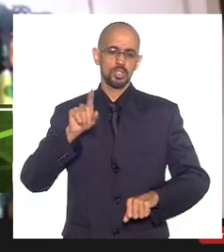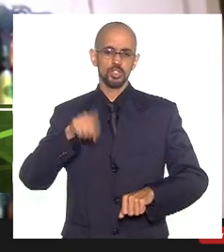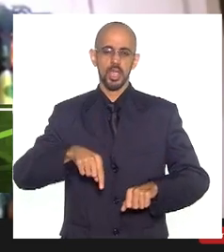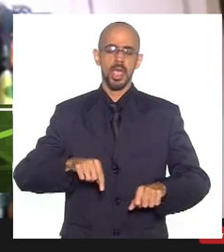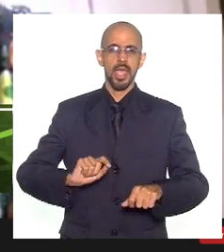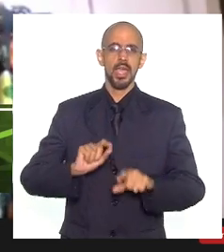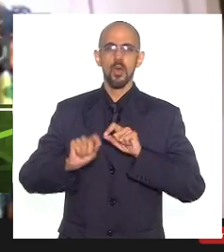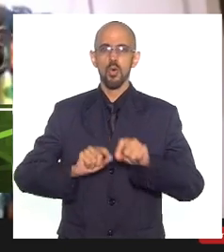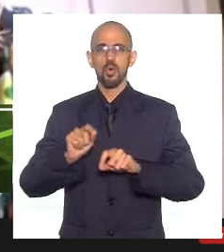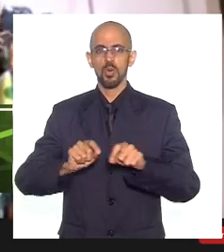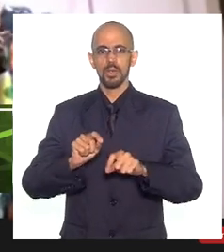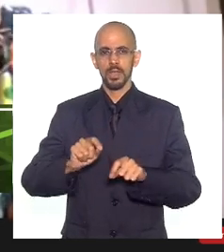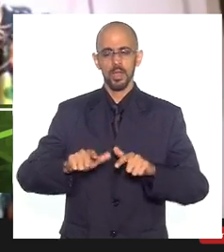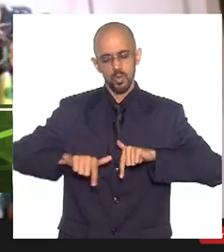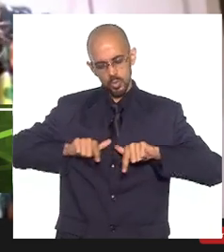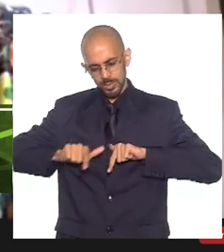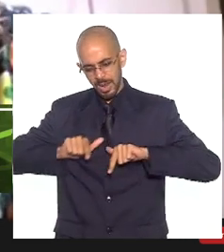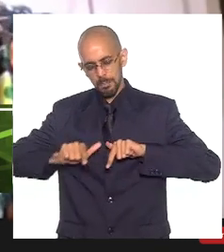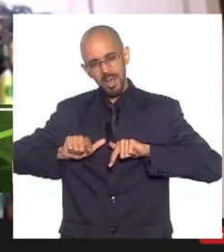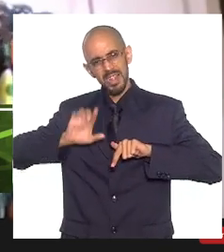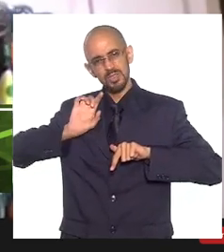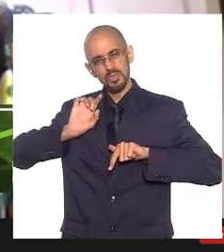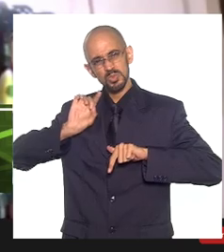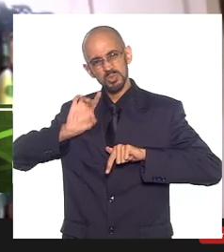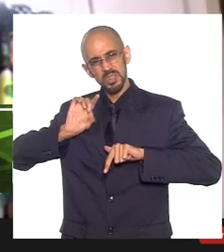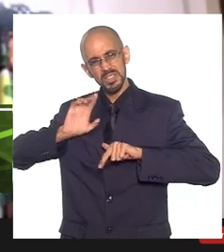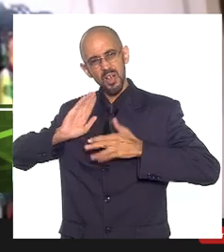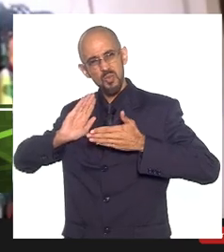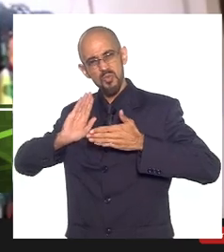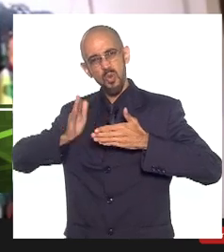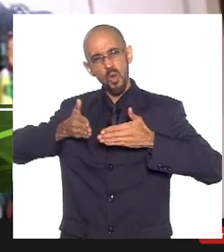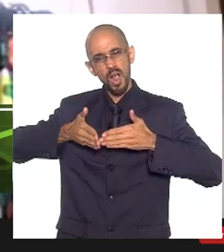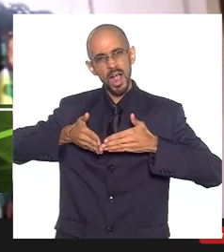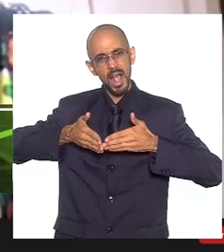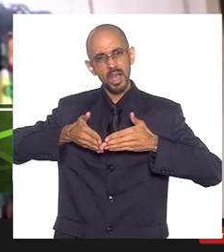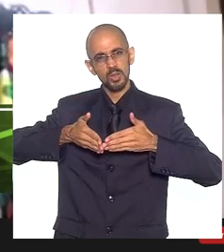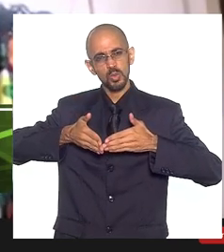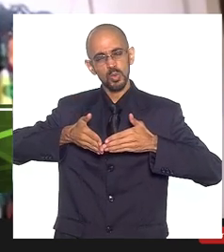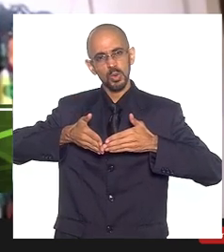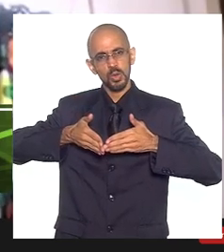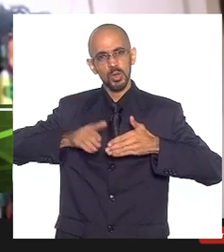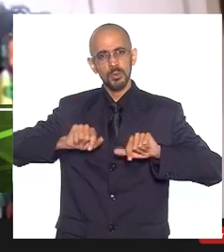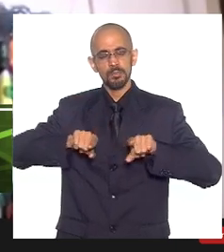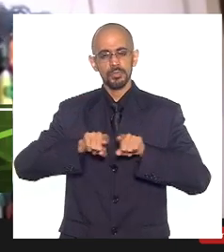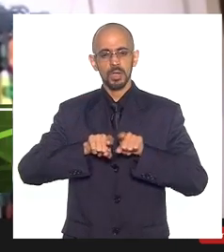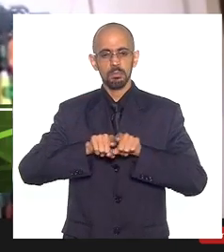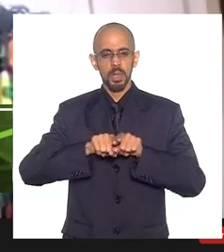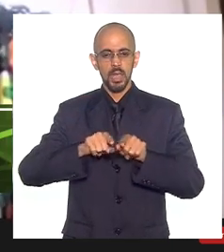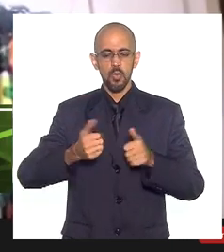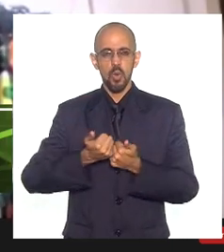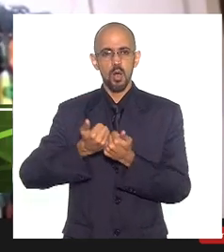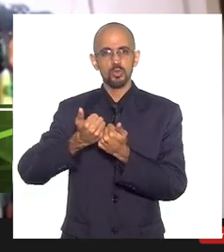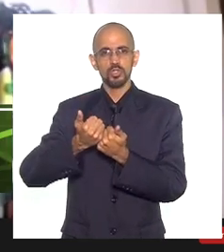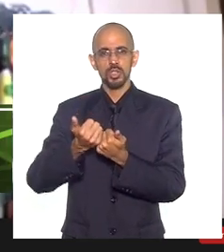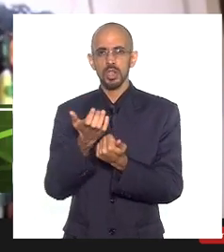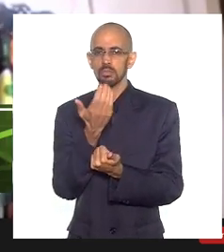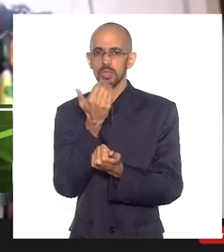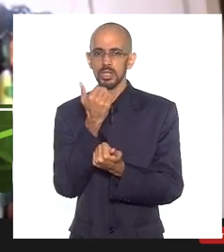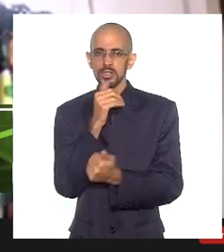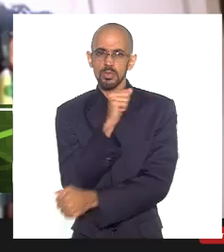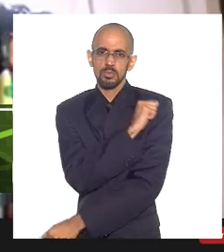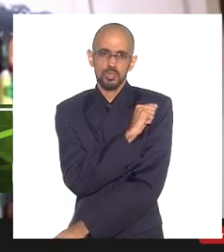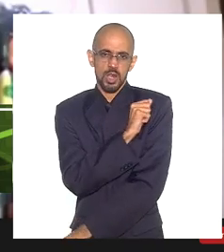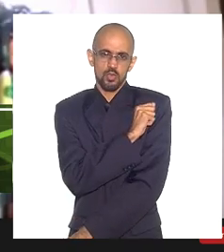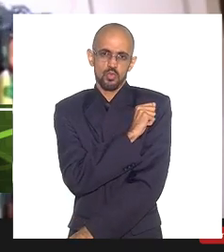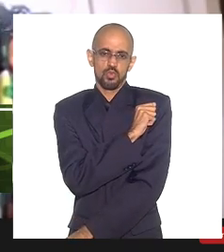exclusiva dos professores da UERJ, bem como o auxílio alimentação para os estudantes. Essas duas